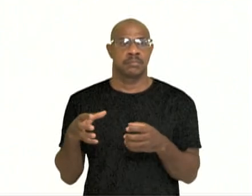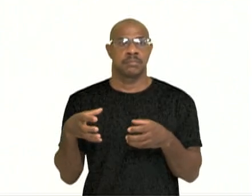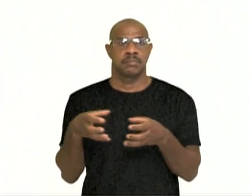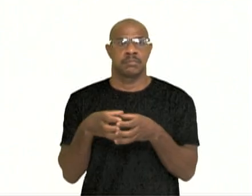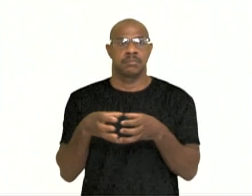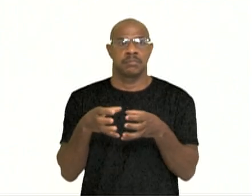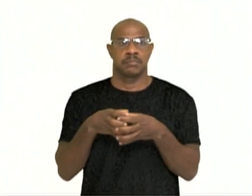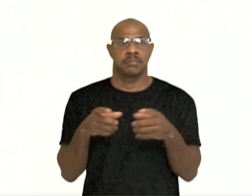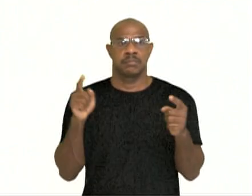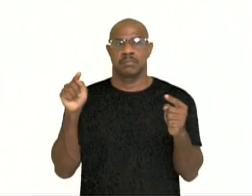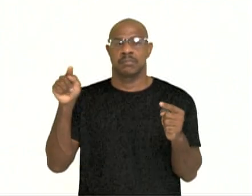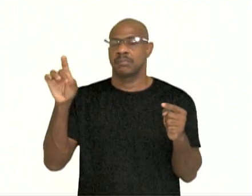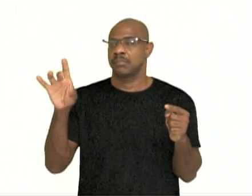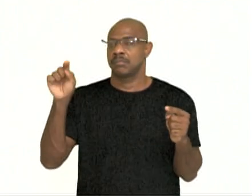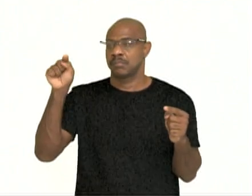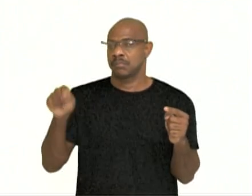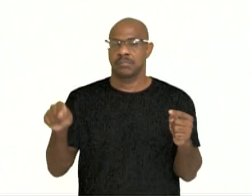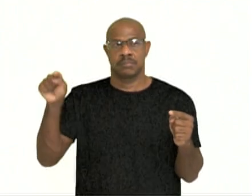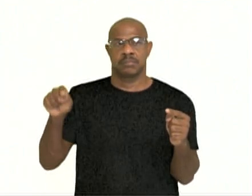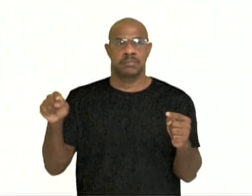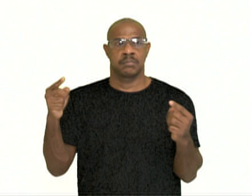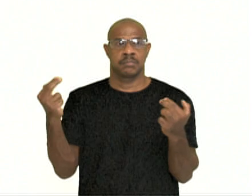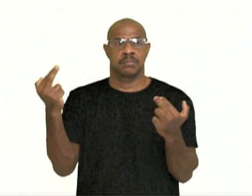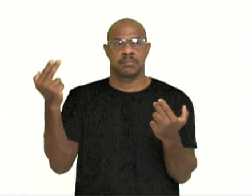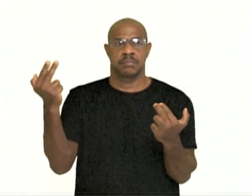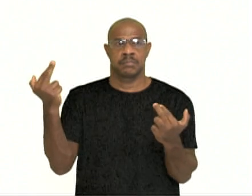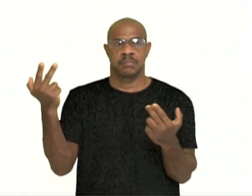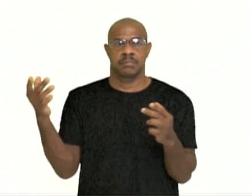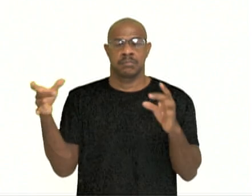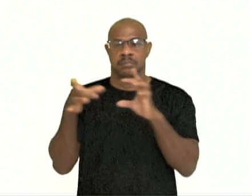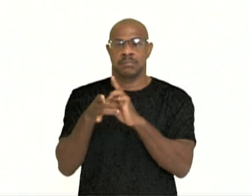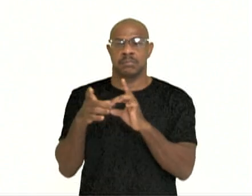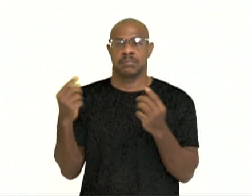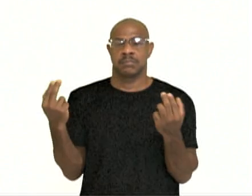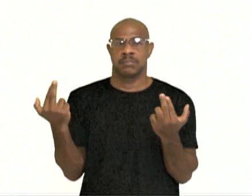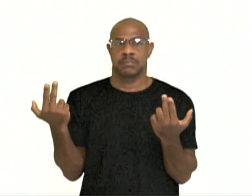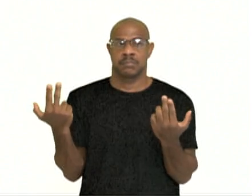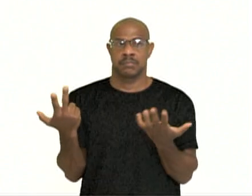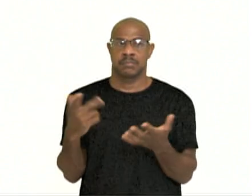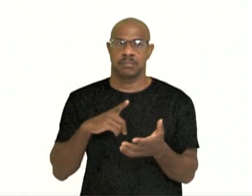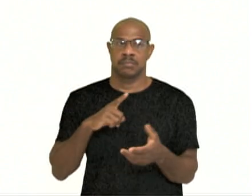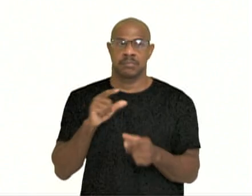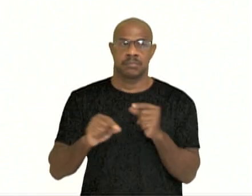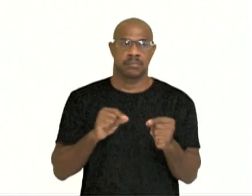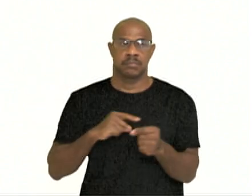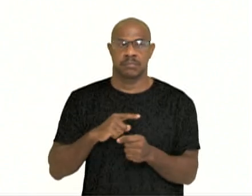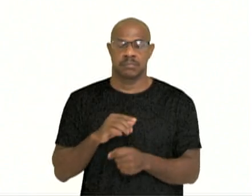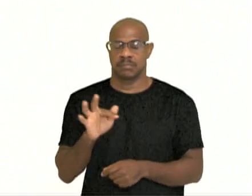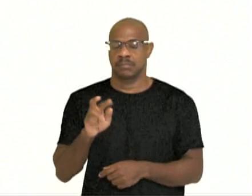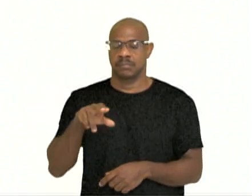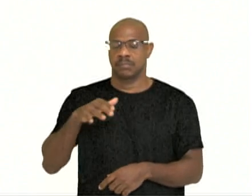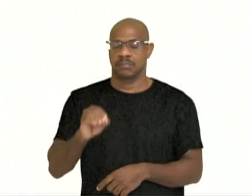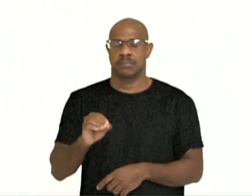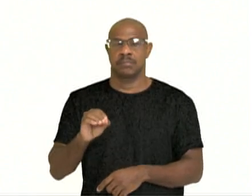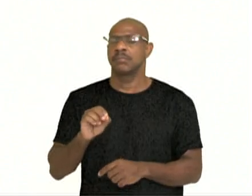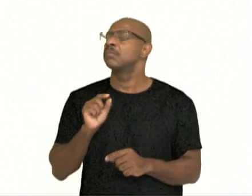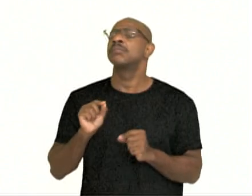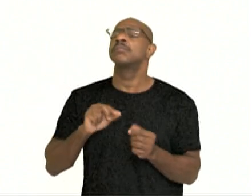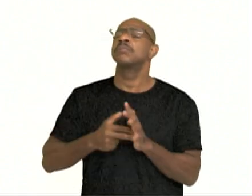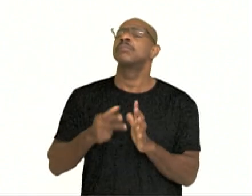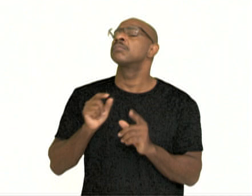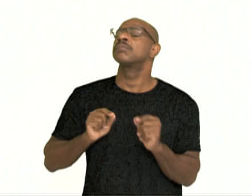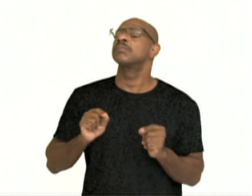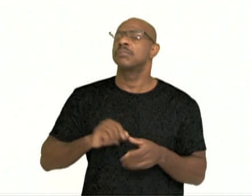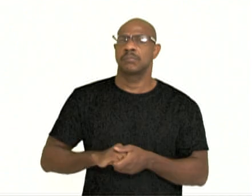terei somente um correspondente nesse outro conjunto. Estamos falando de uma função. E que função é essa? É a